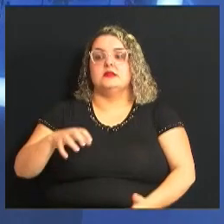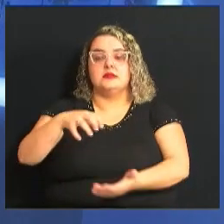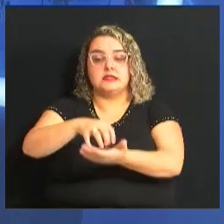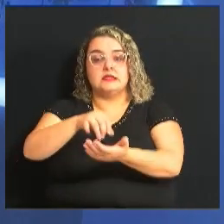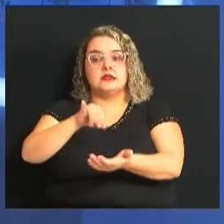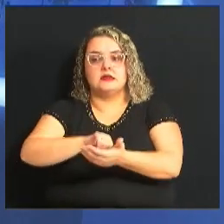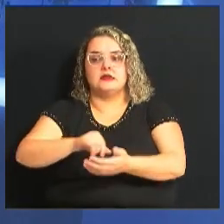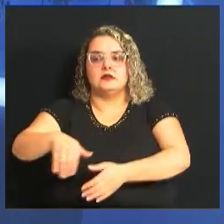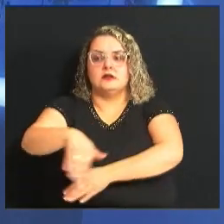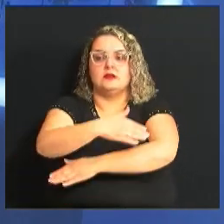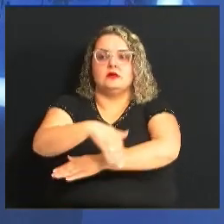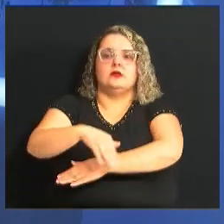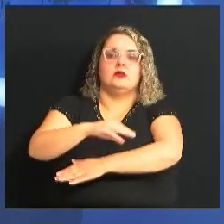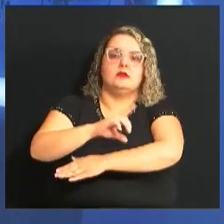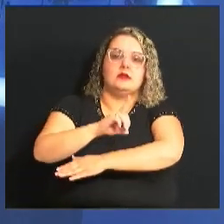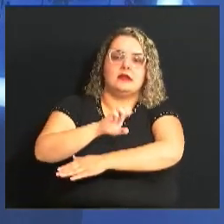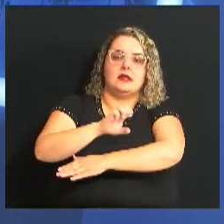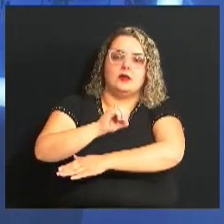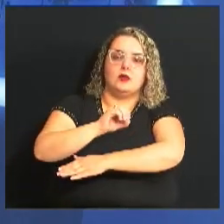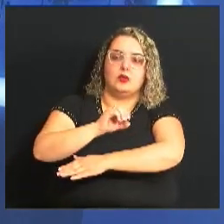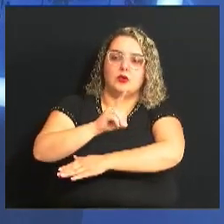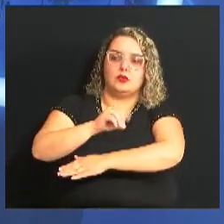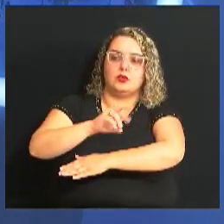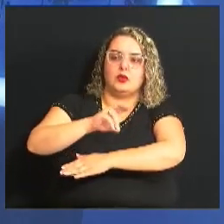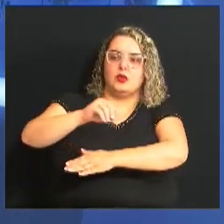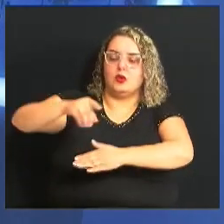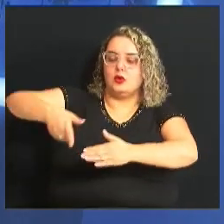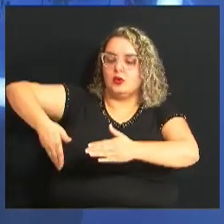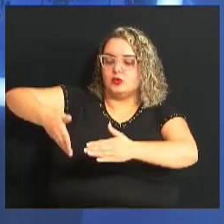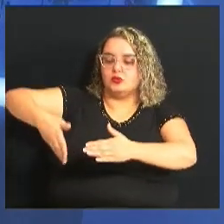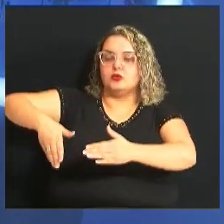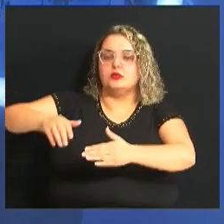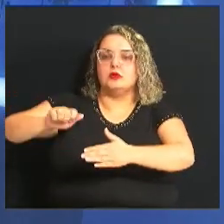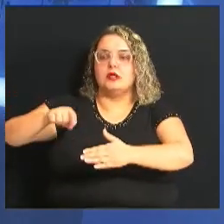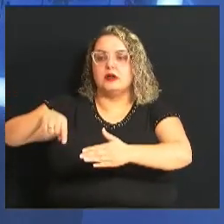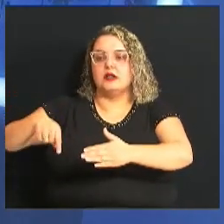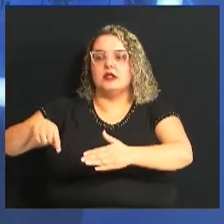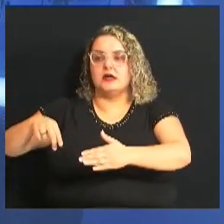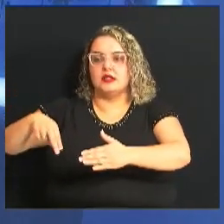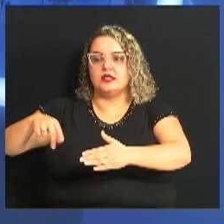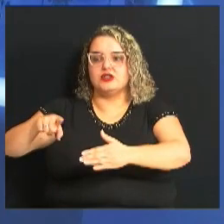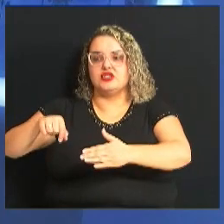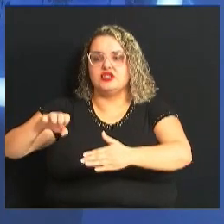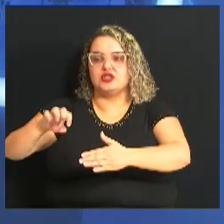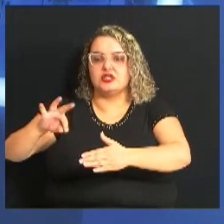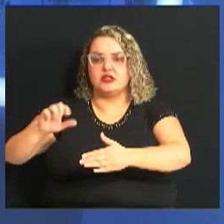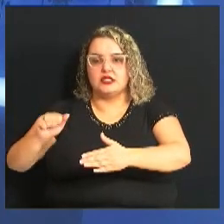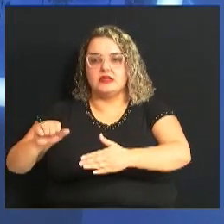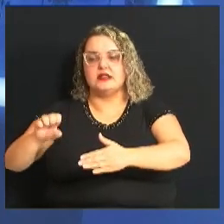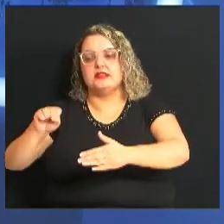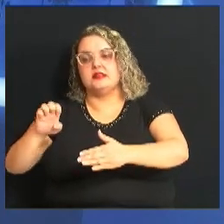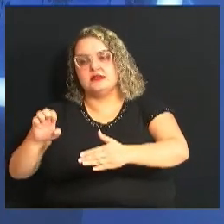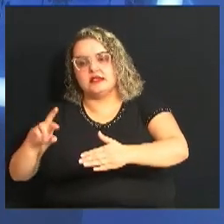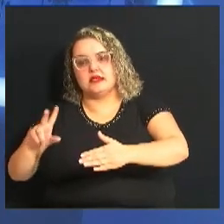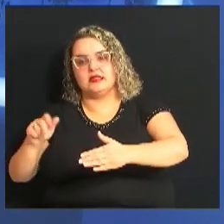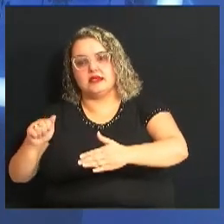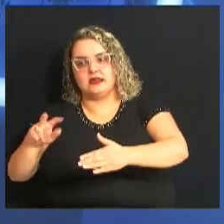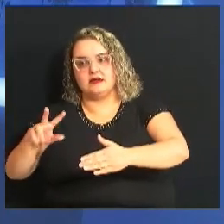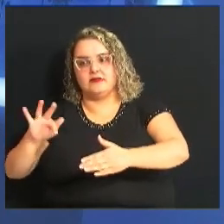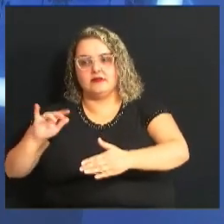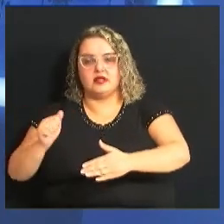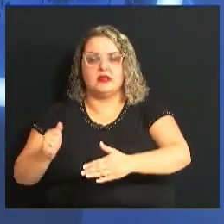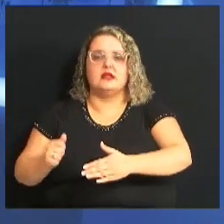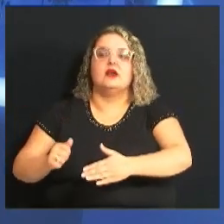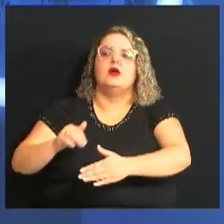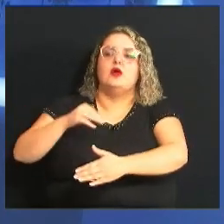ruas Marechal Deodoro, Avenida Anchieta com a Rua Irmã Serafina, Avenida Moraes Salles, Praça